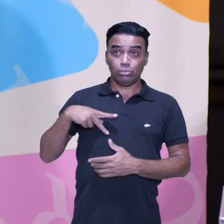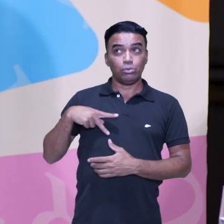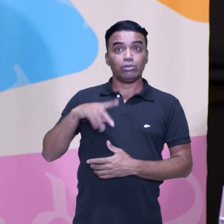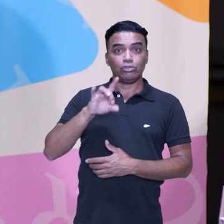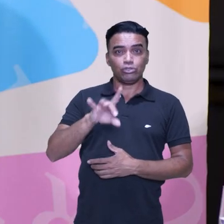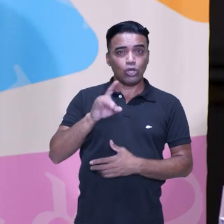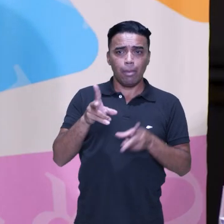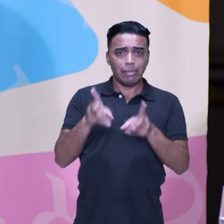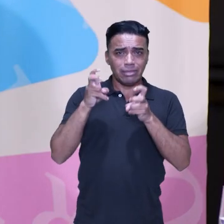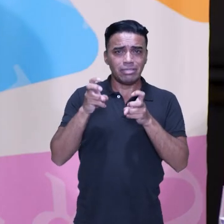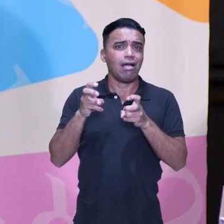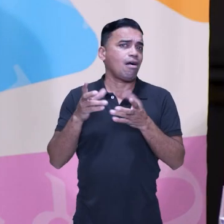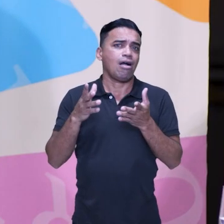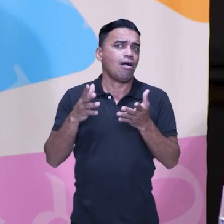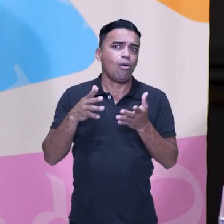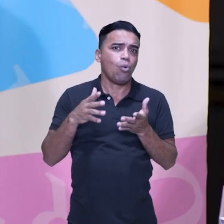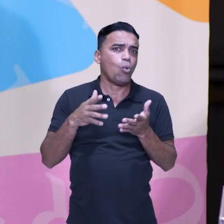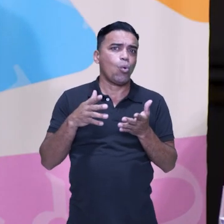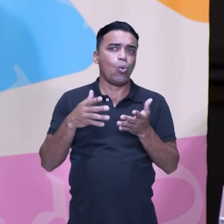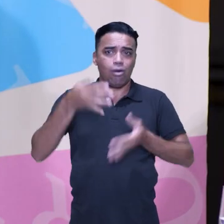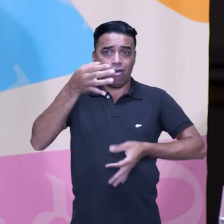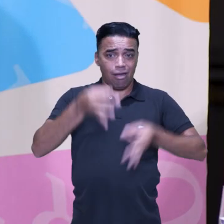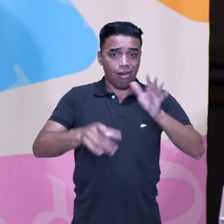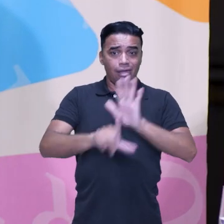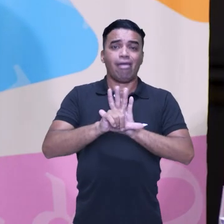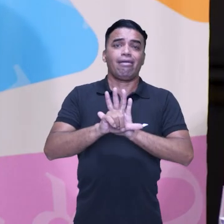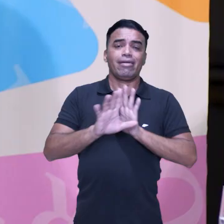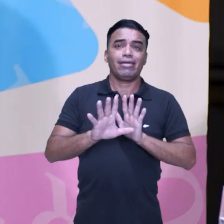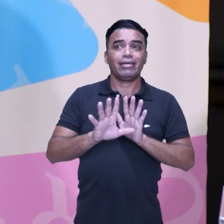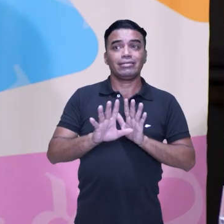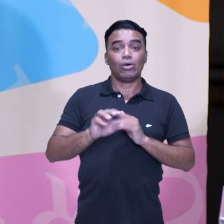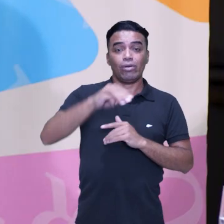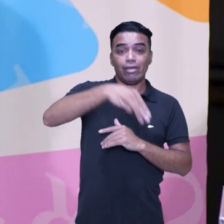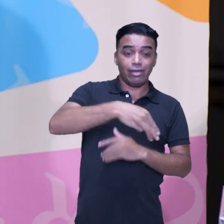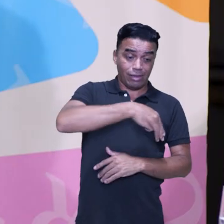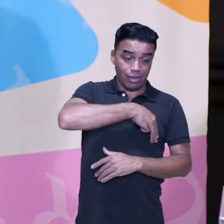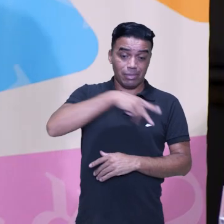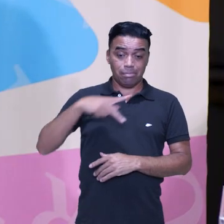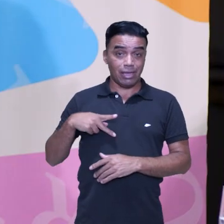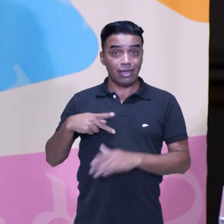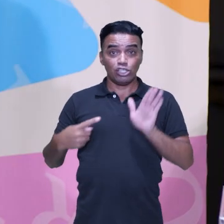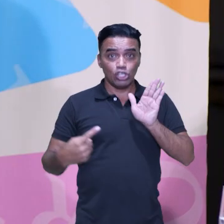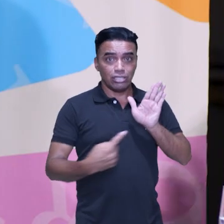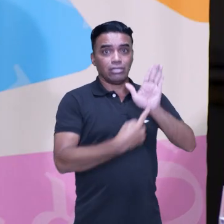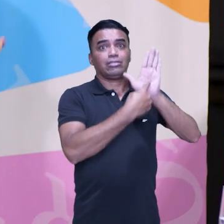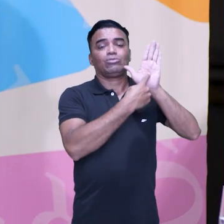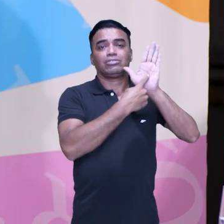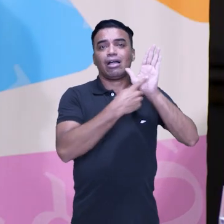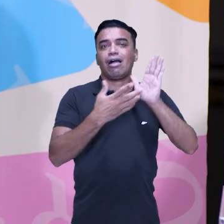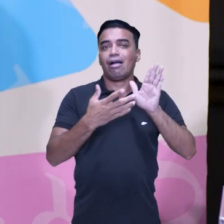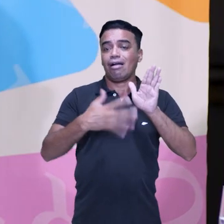uma persecução penal, que muita gente está acostumado, né, como o papel do MP de denunciar, de ser na